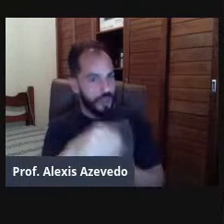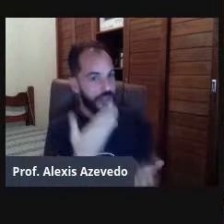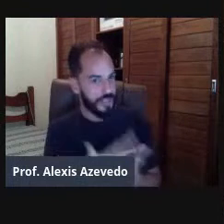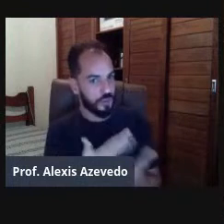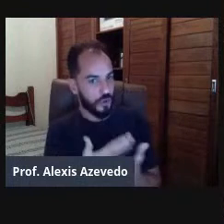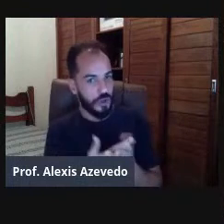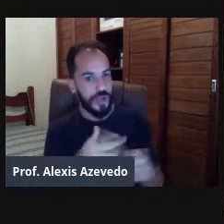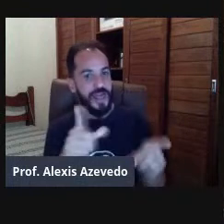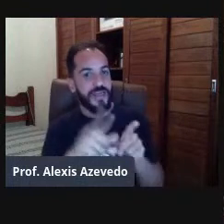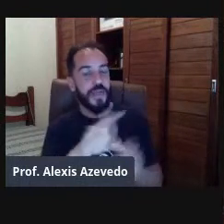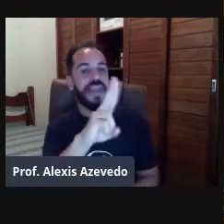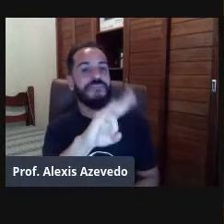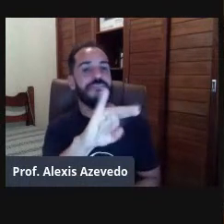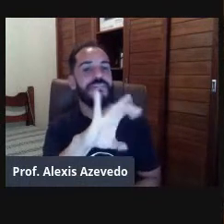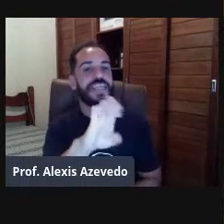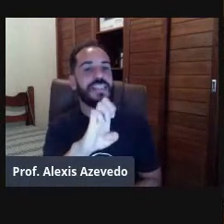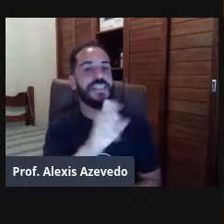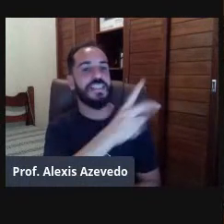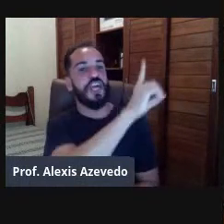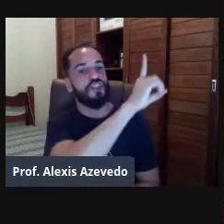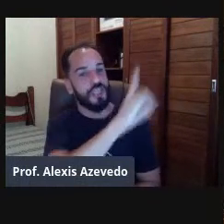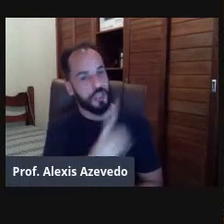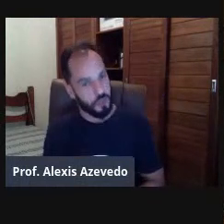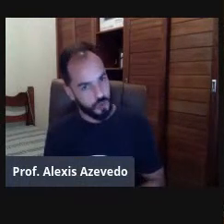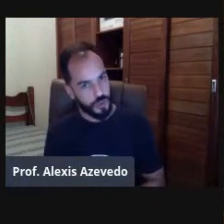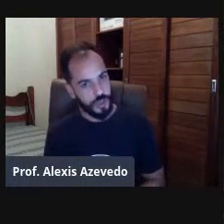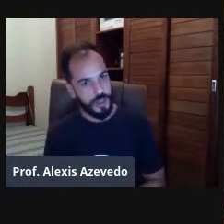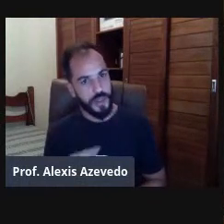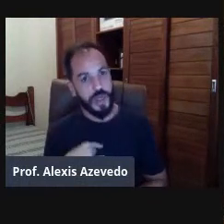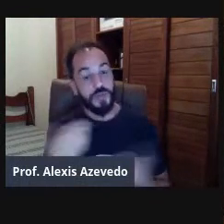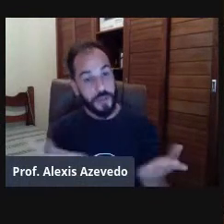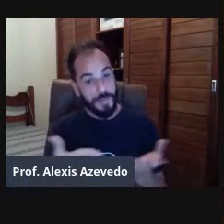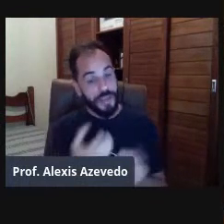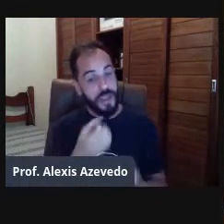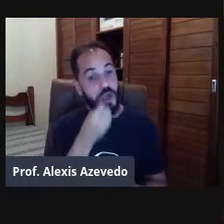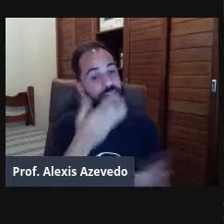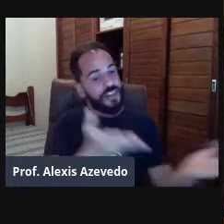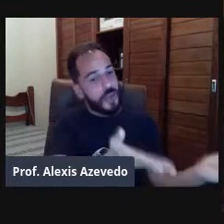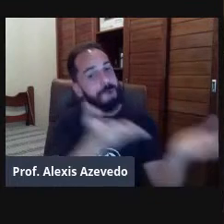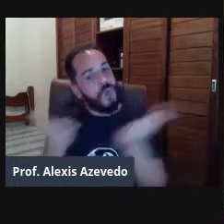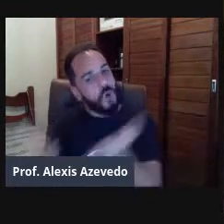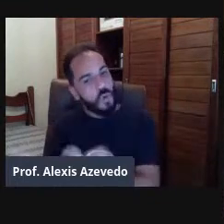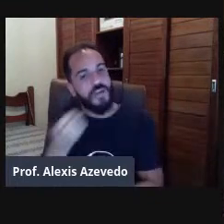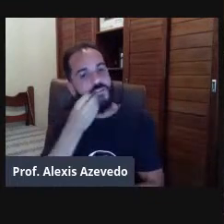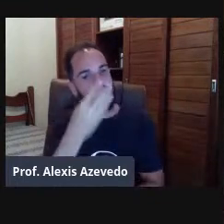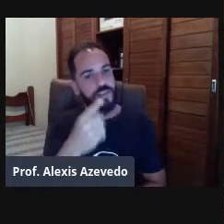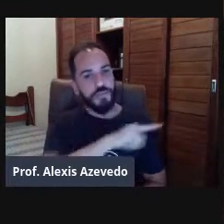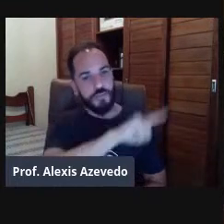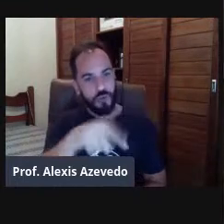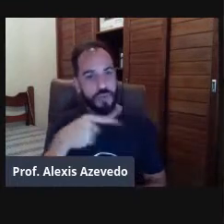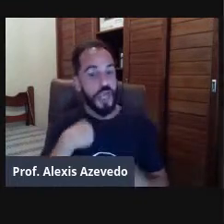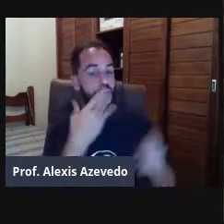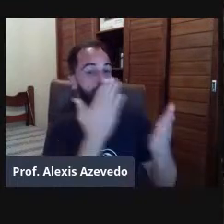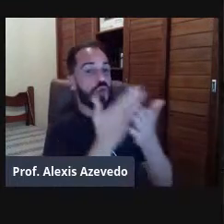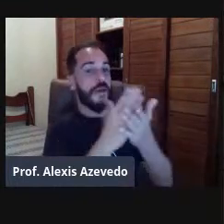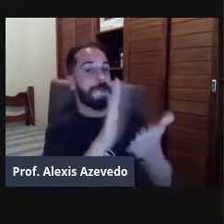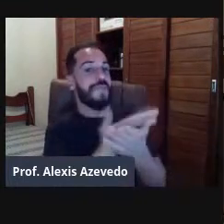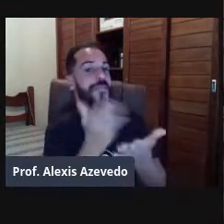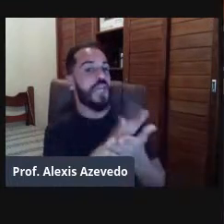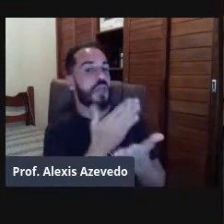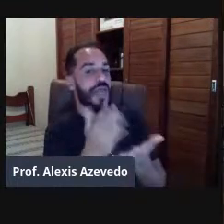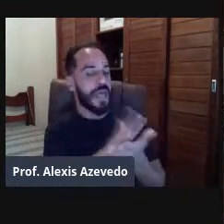também vice-diretora. Estou aqui também para dar boas-vindas. Estou na biblioteca, um